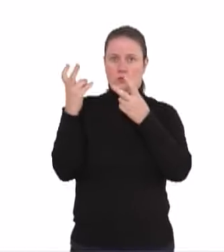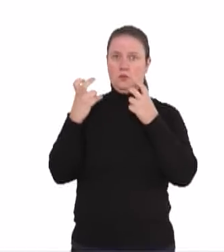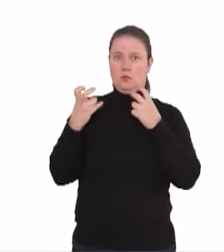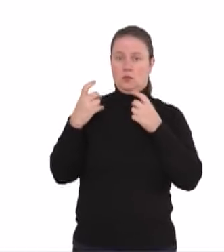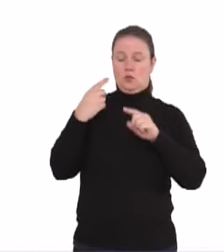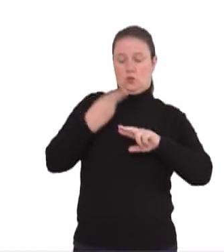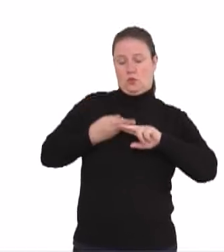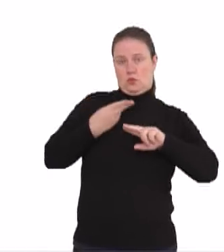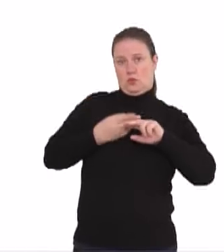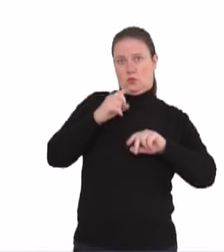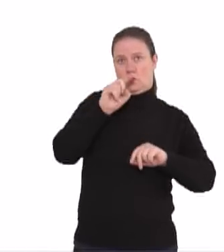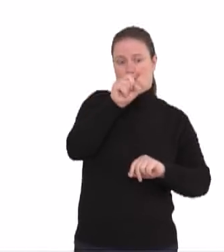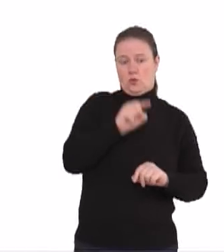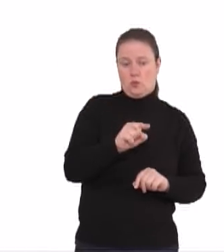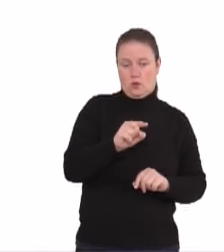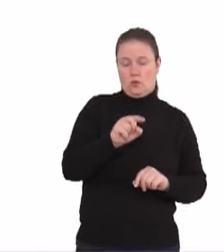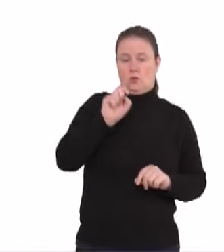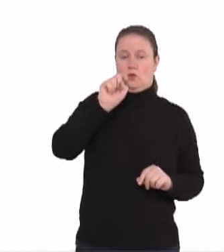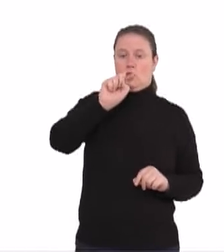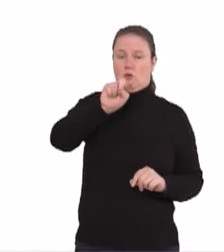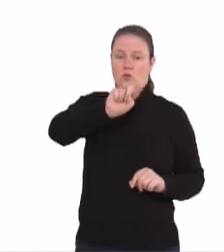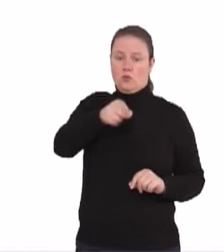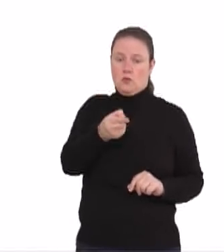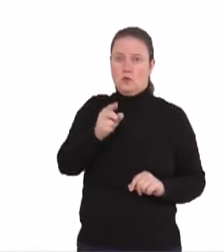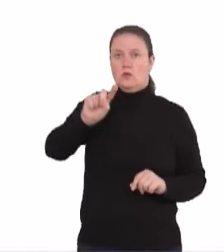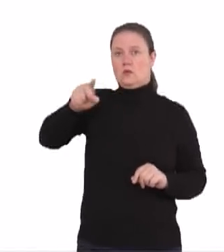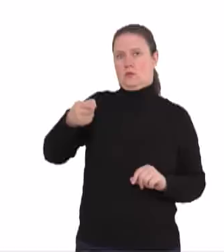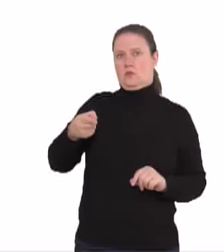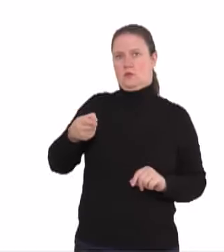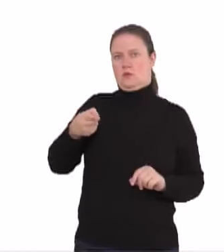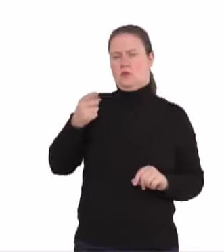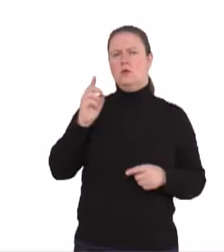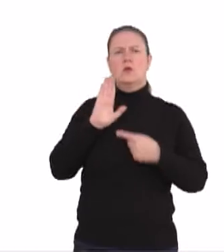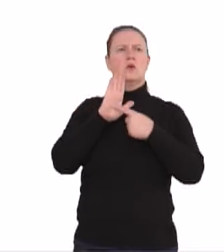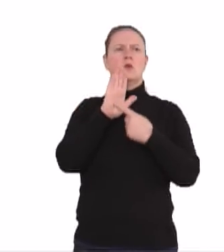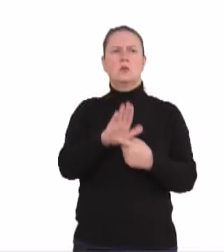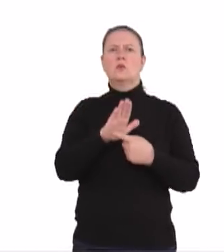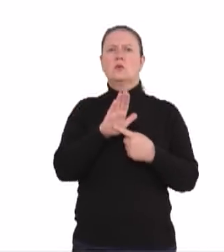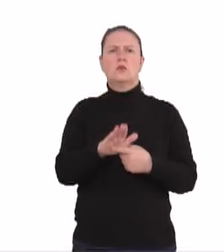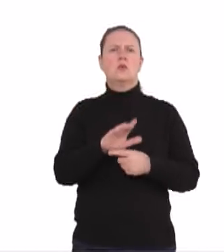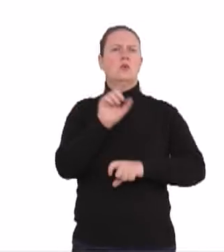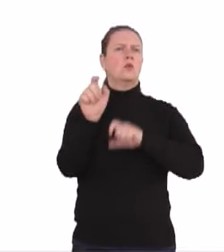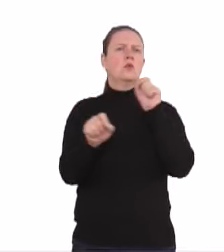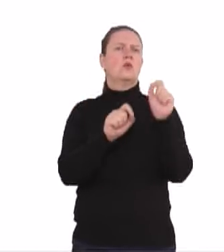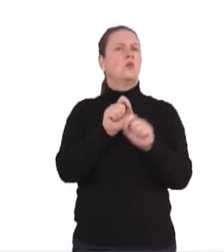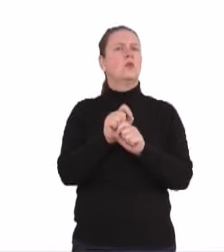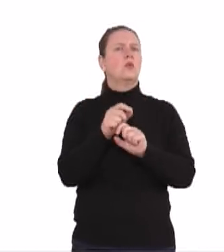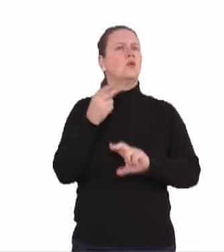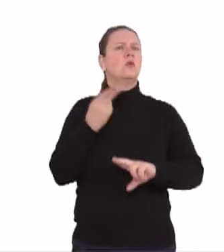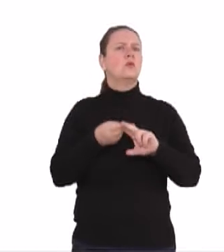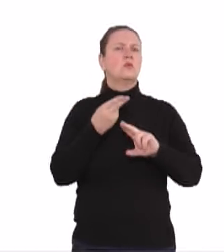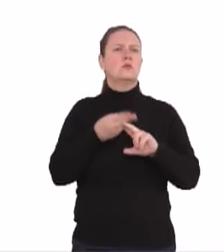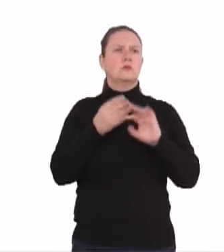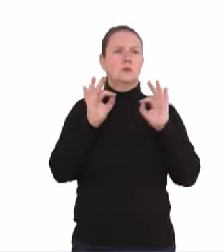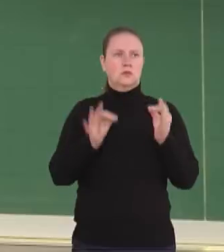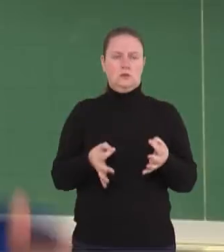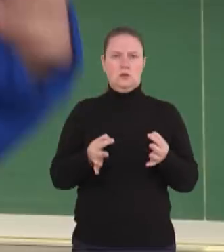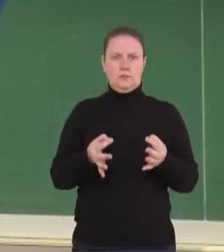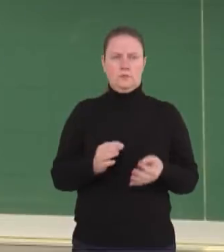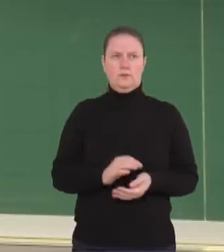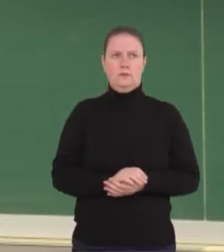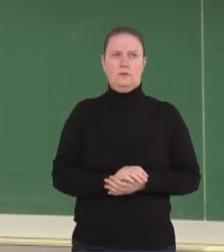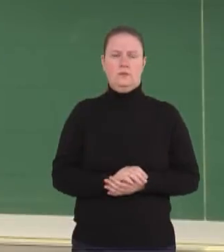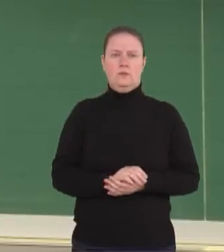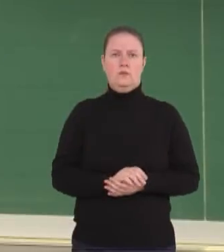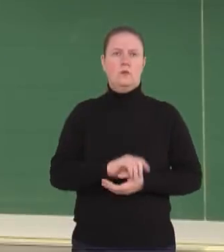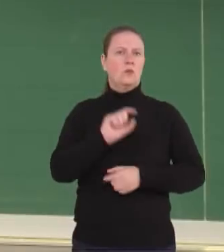2 pontos, vírgula e ponto e vírgula. Assinale a alternativa correta sobre o uso do ponto e vírgula. Então, vocês vão